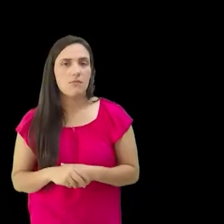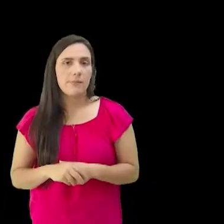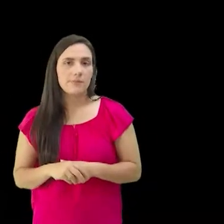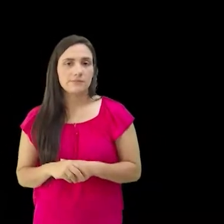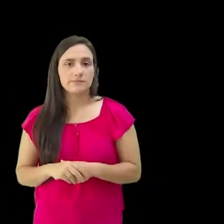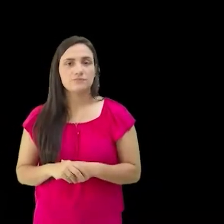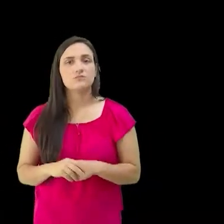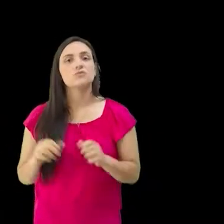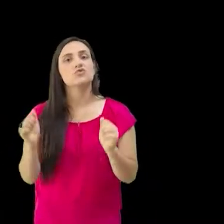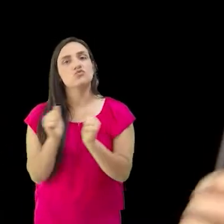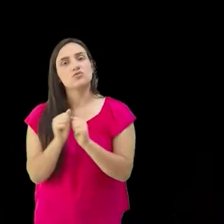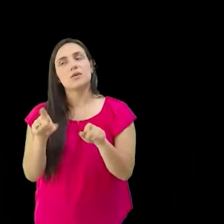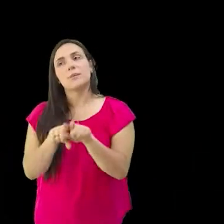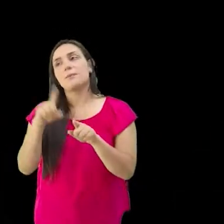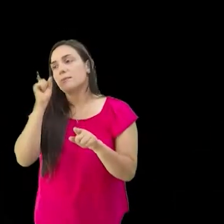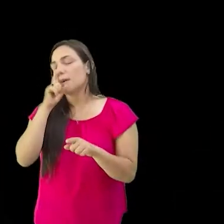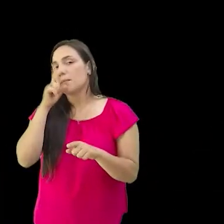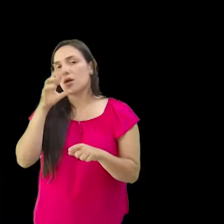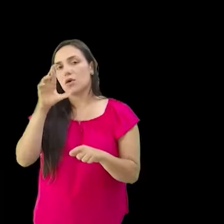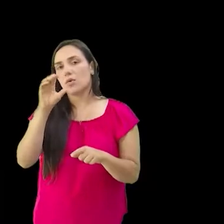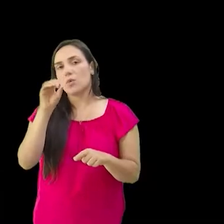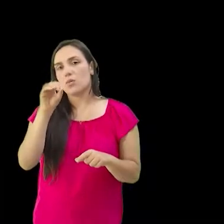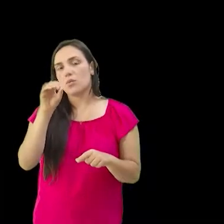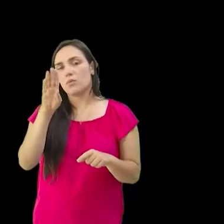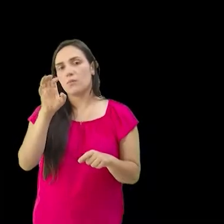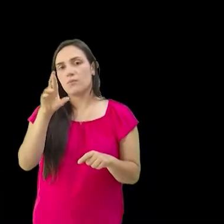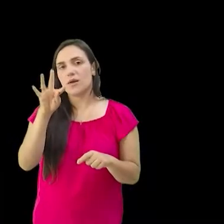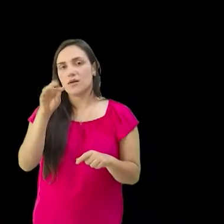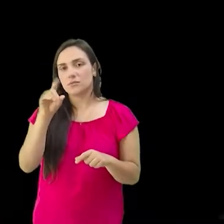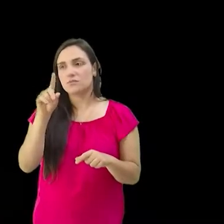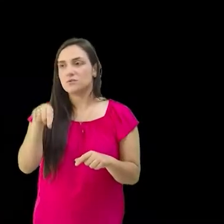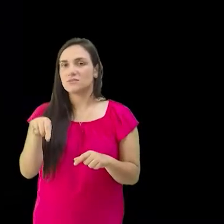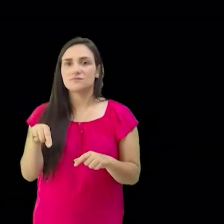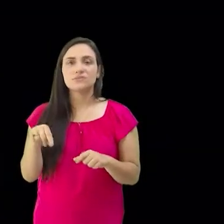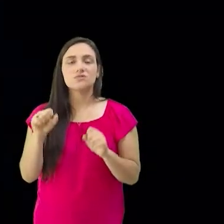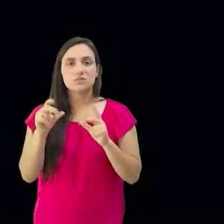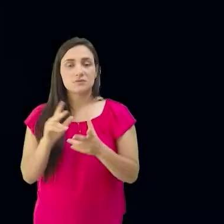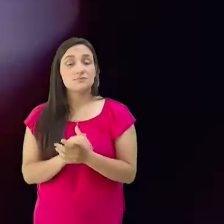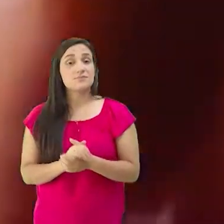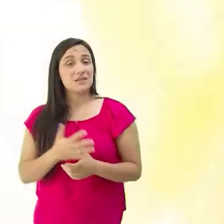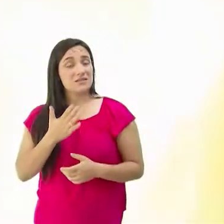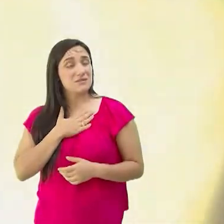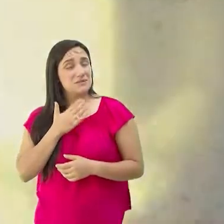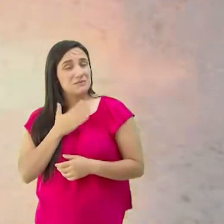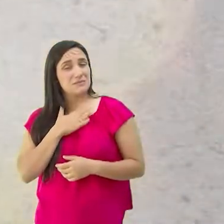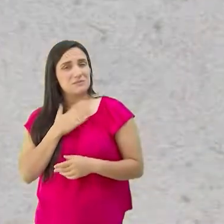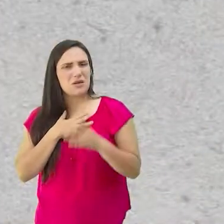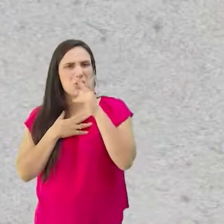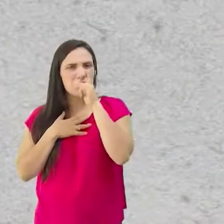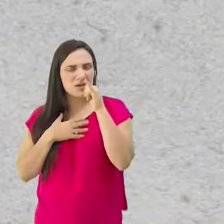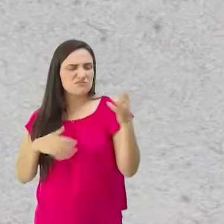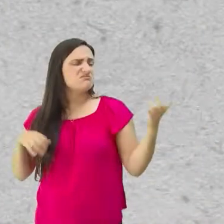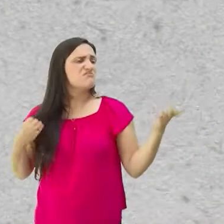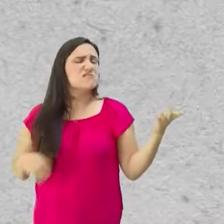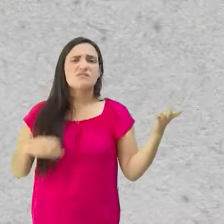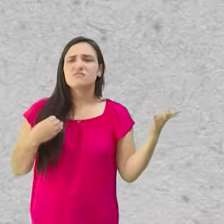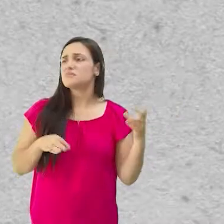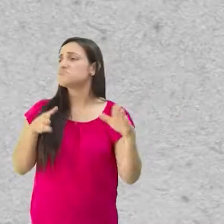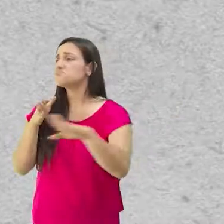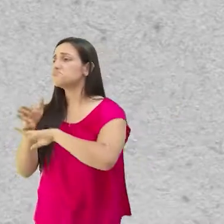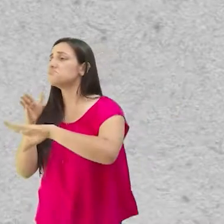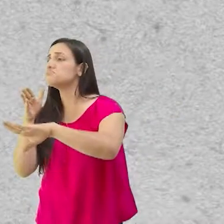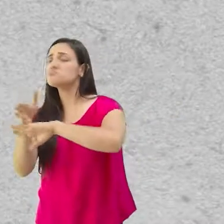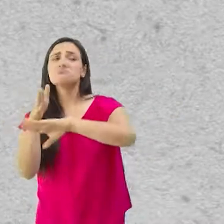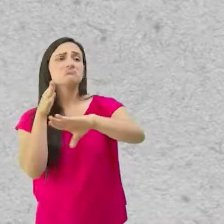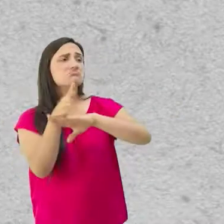Geraldo, a mãe do Roberto, são 12. E o papai era o cara que é músico diletante, ele tocava nas festas e